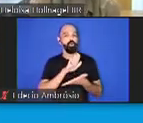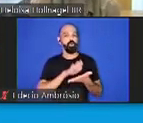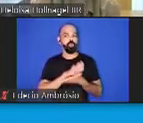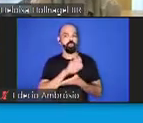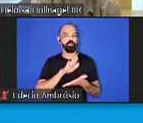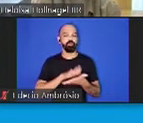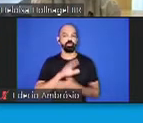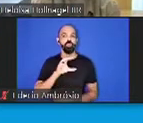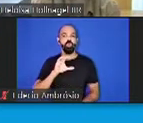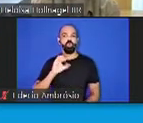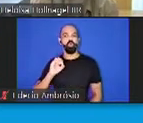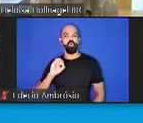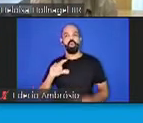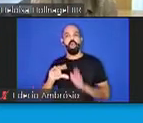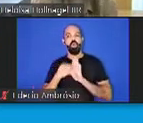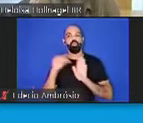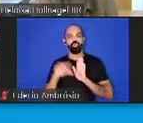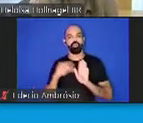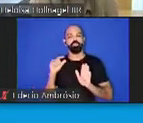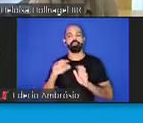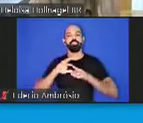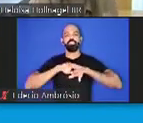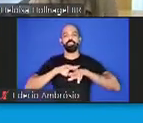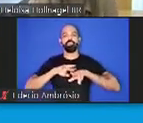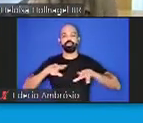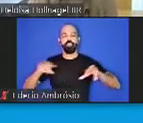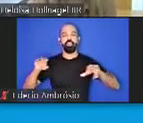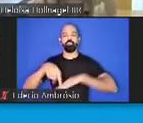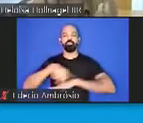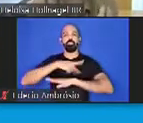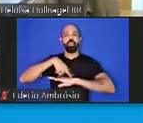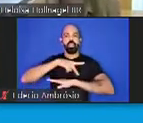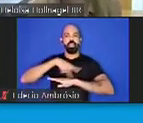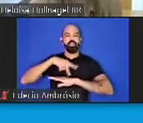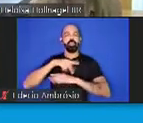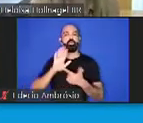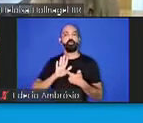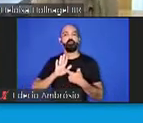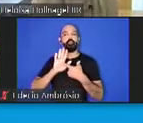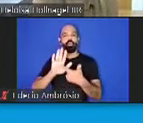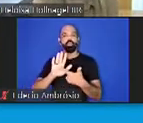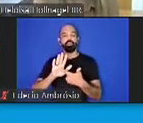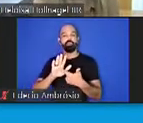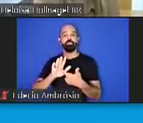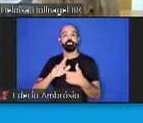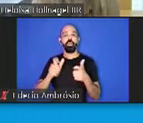de diversos países mostrando o aumento do impacto